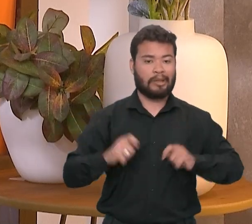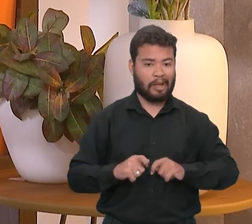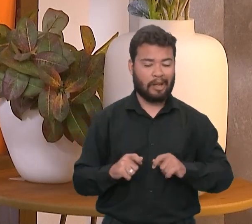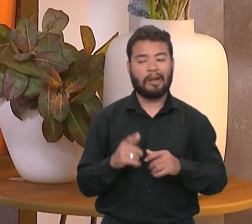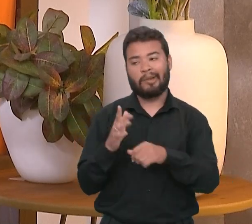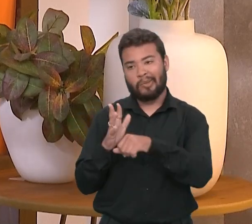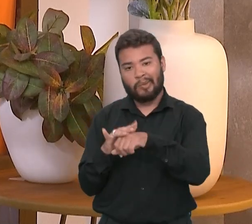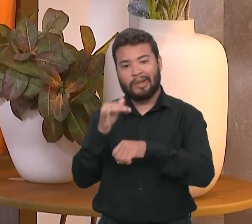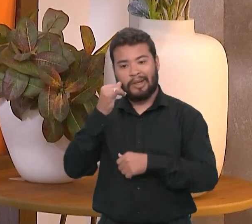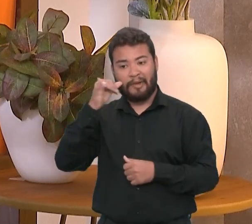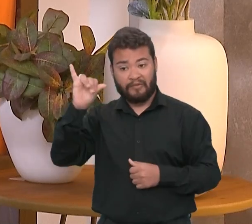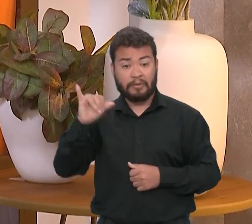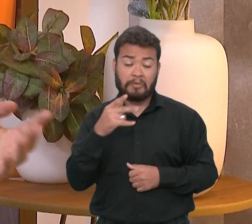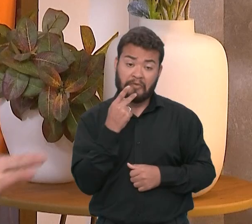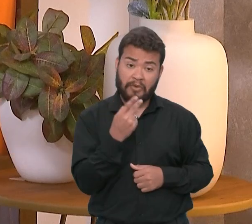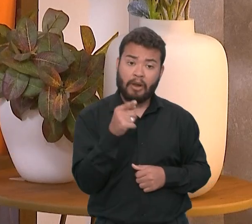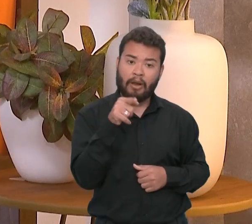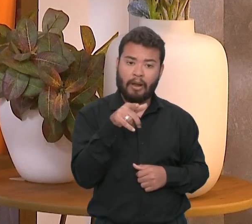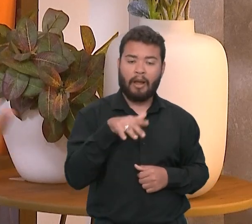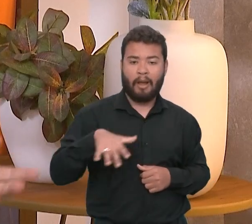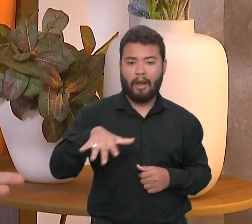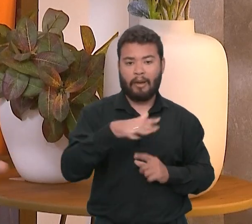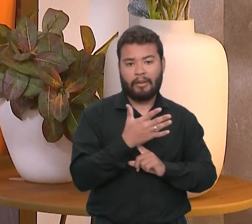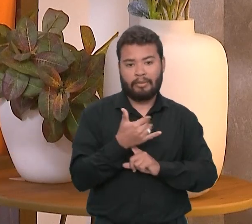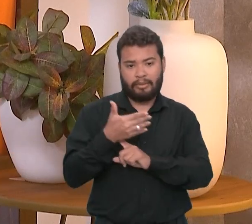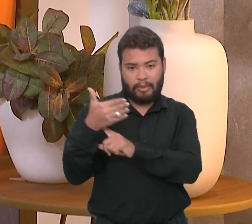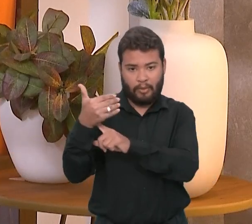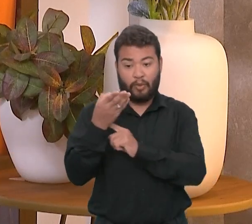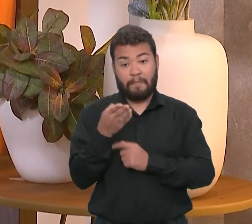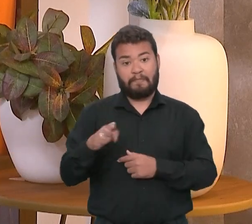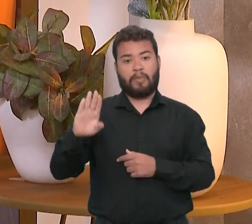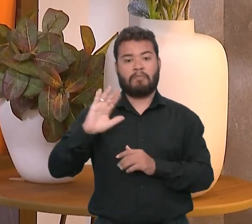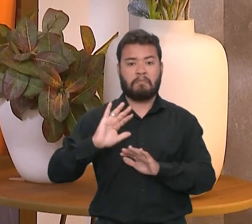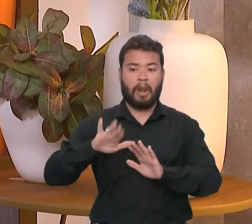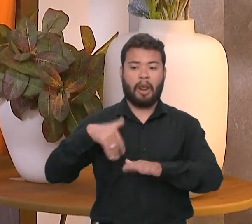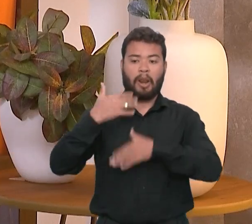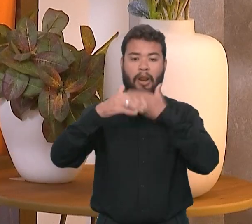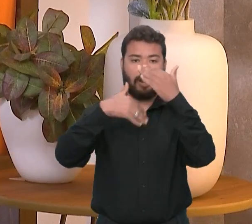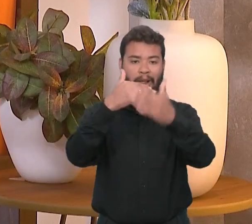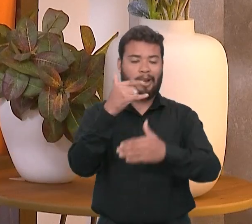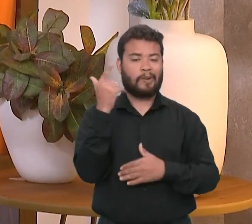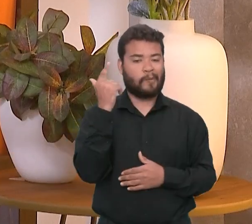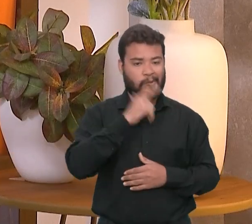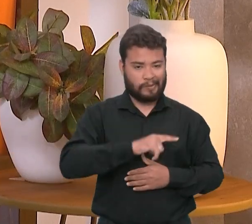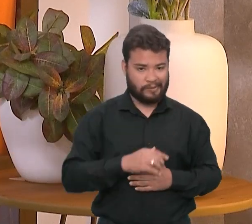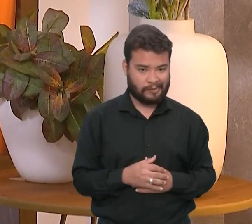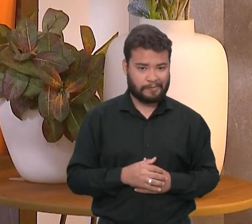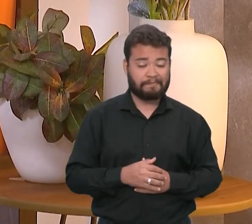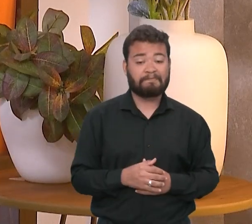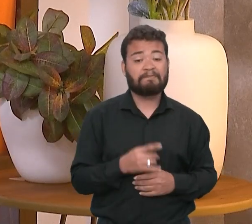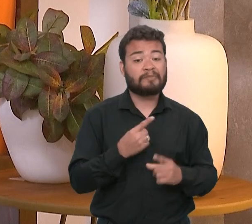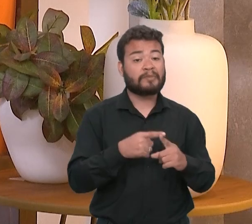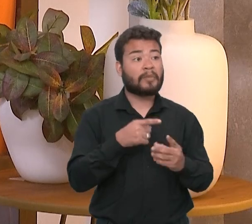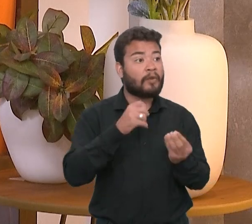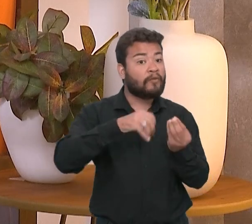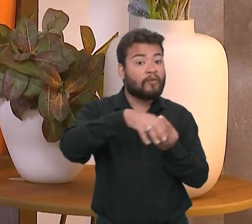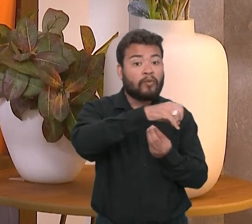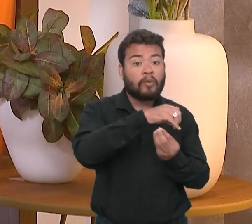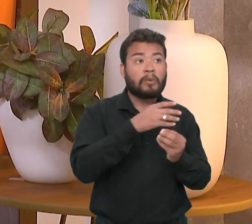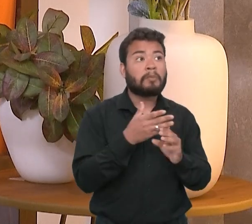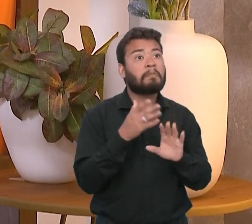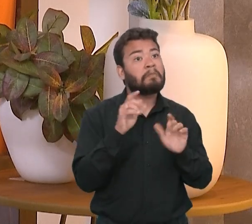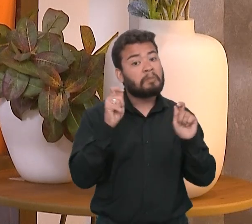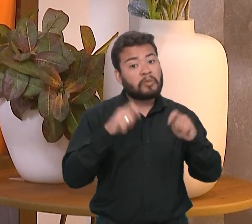a gente diz que isso é um avanço biotecnológico grandiosíssimo, em que a gente está ali um fungo que talvez nunca foi acessado